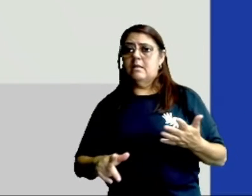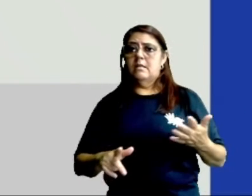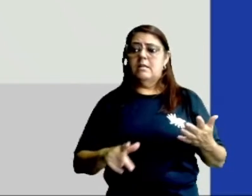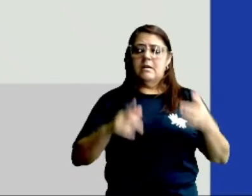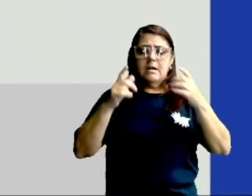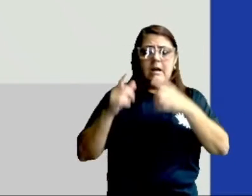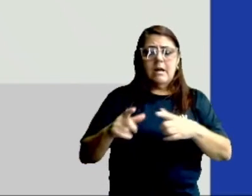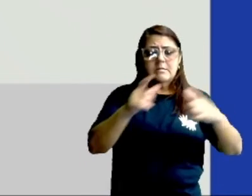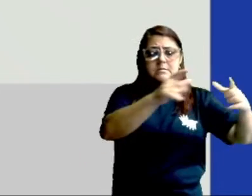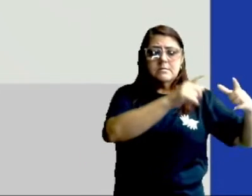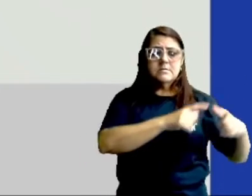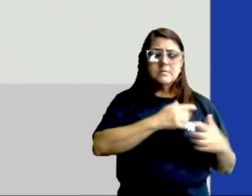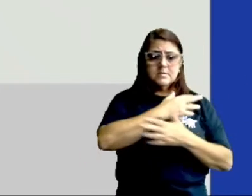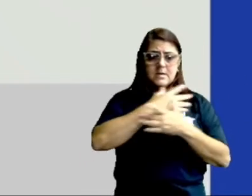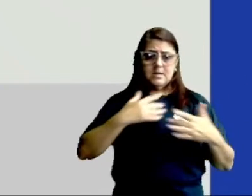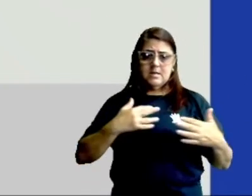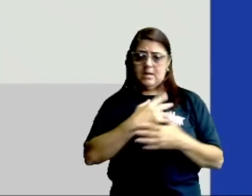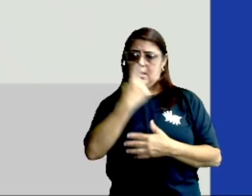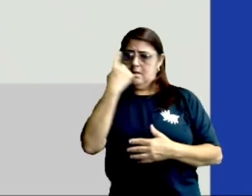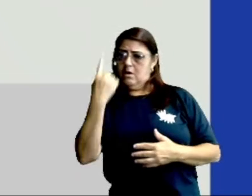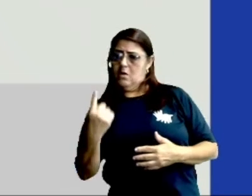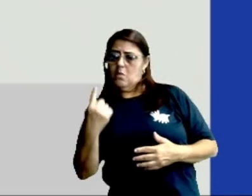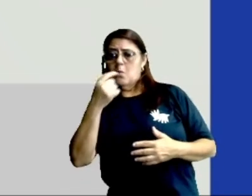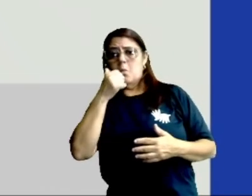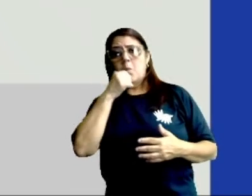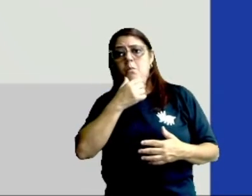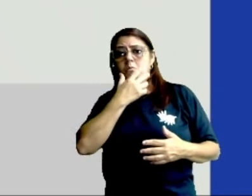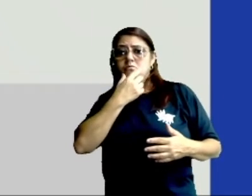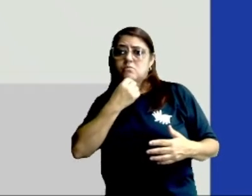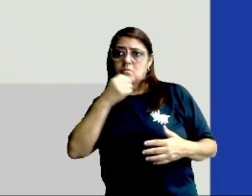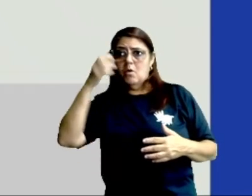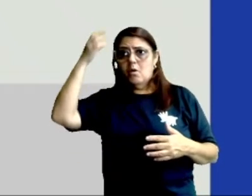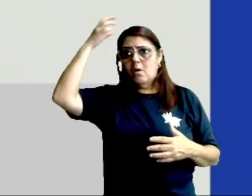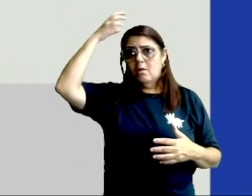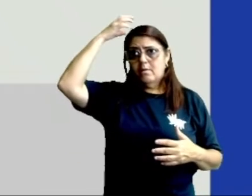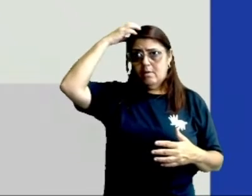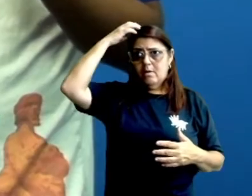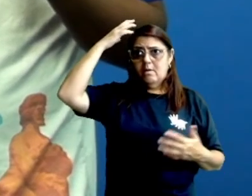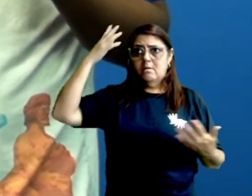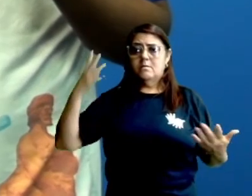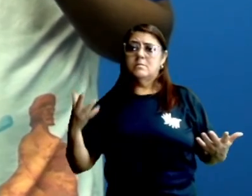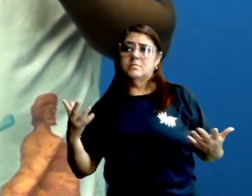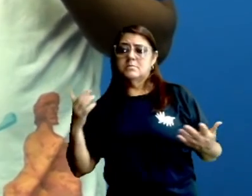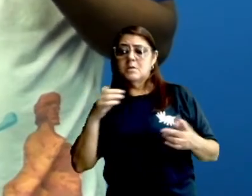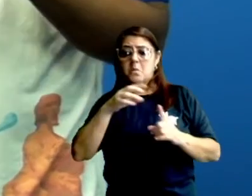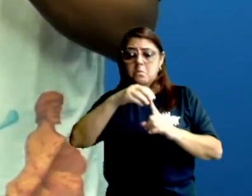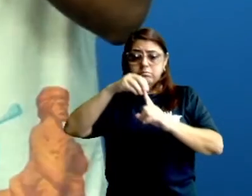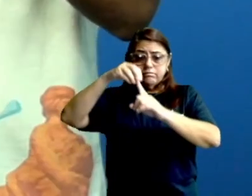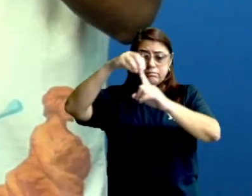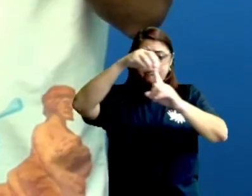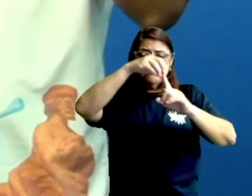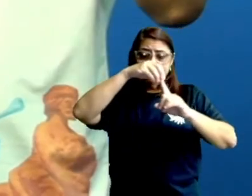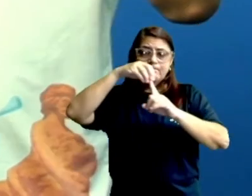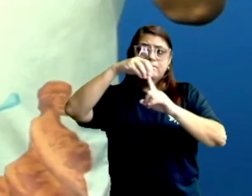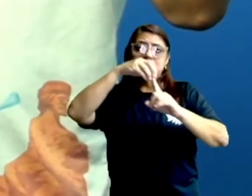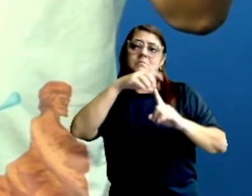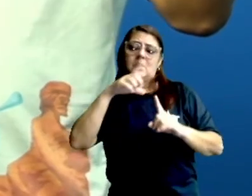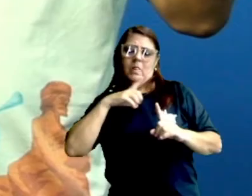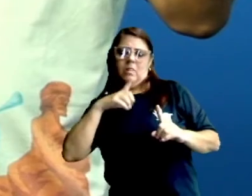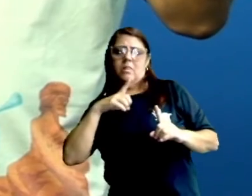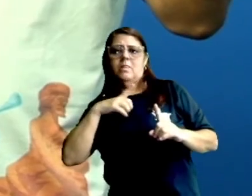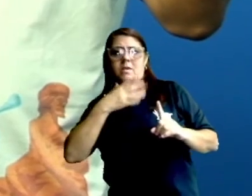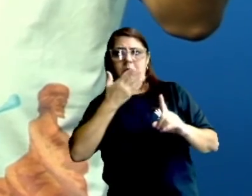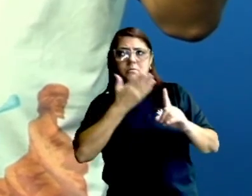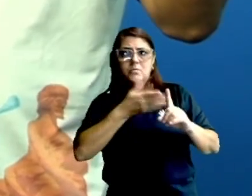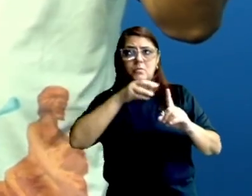cada cidade no Egito tinha um Deus um a deusa né Cada lá eles cultivavam Deus e uma Deus existe um Deus